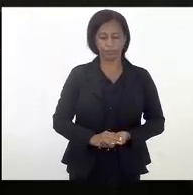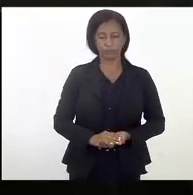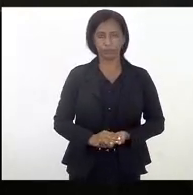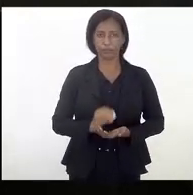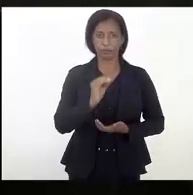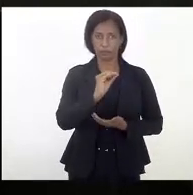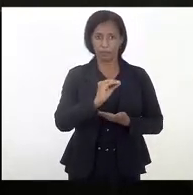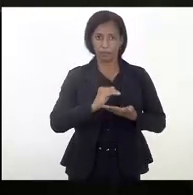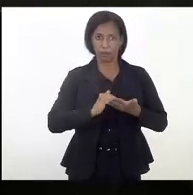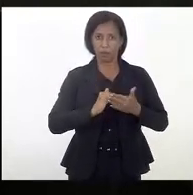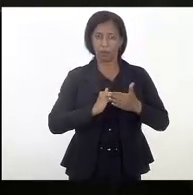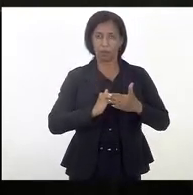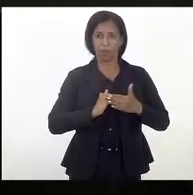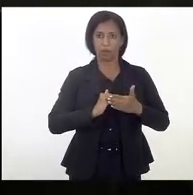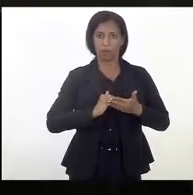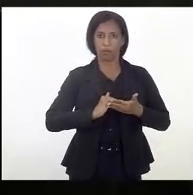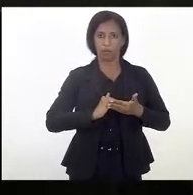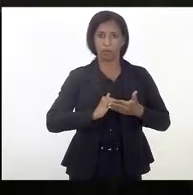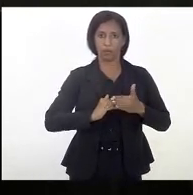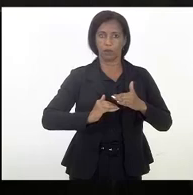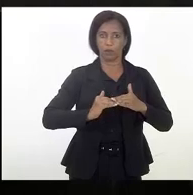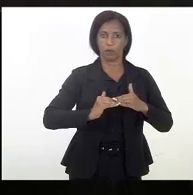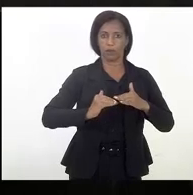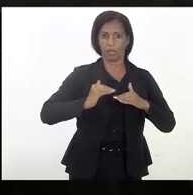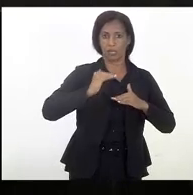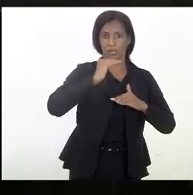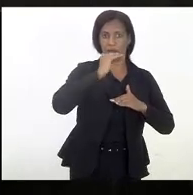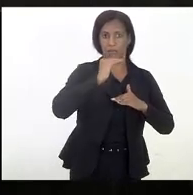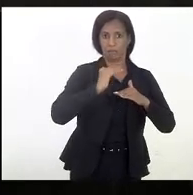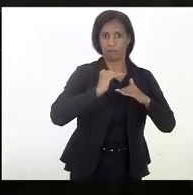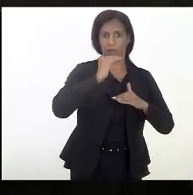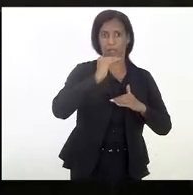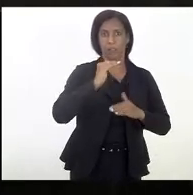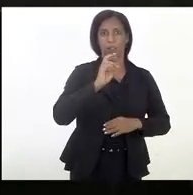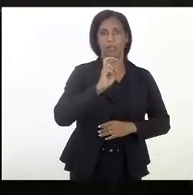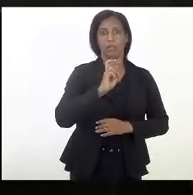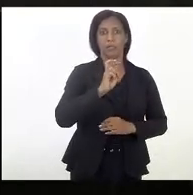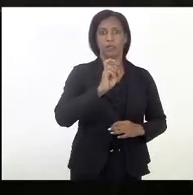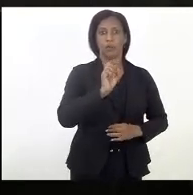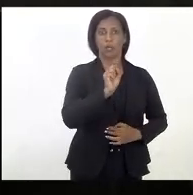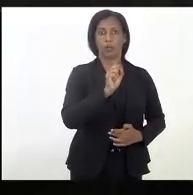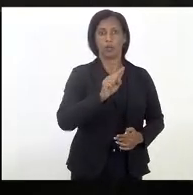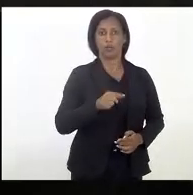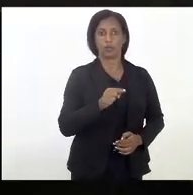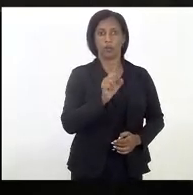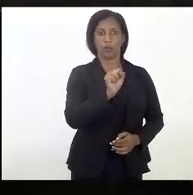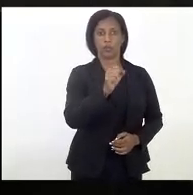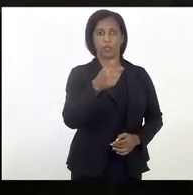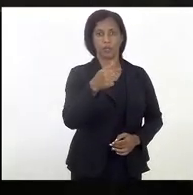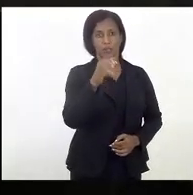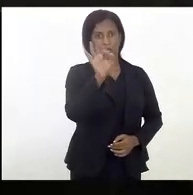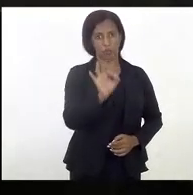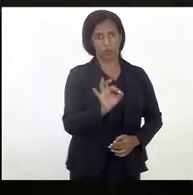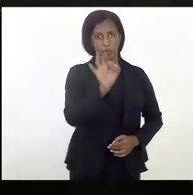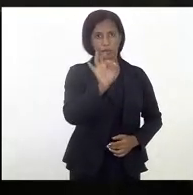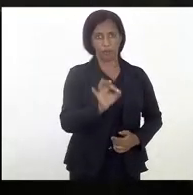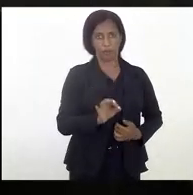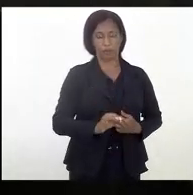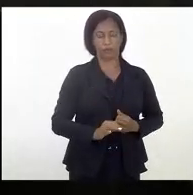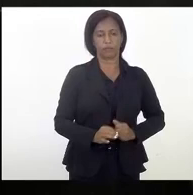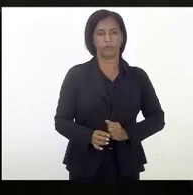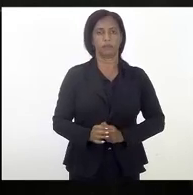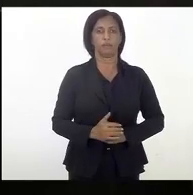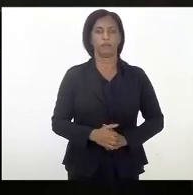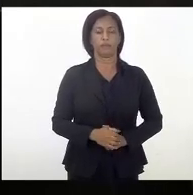crescimento um percentual áudio 58,80 e sete porcento